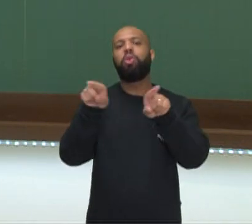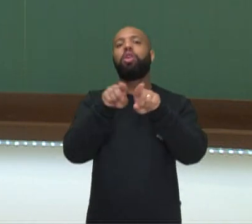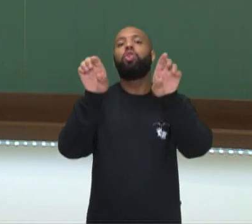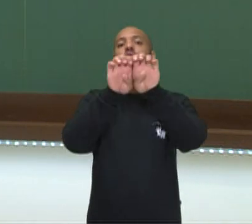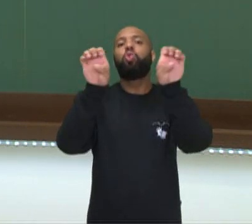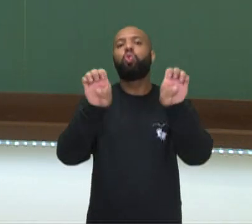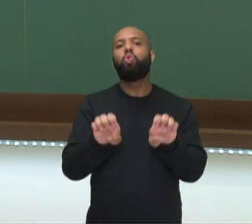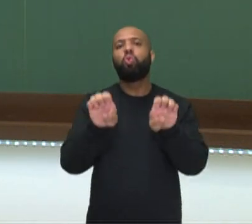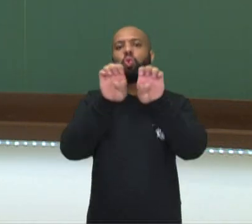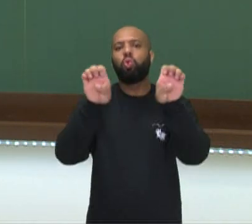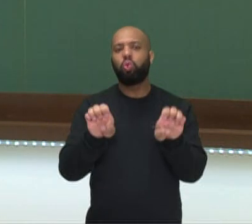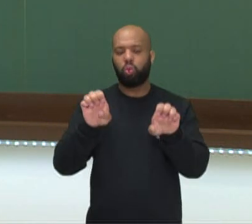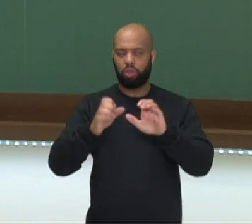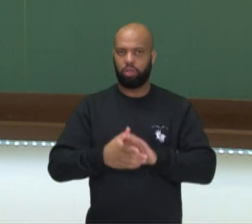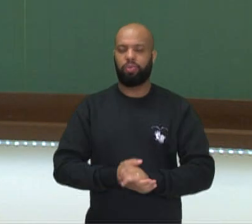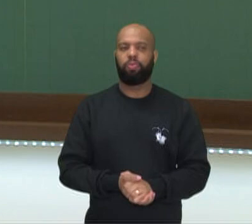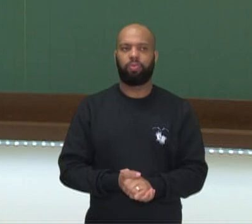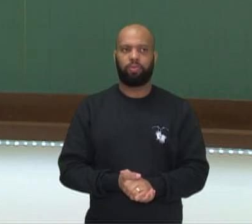da carta.